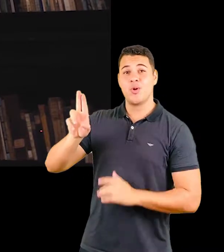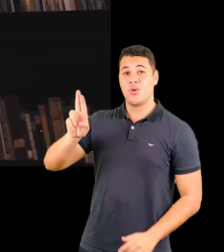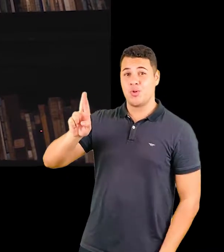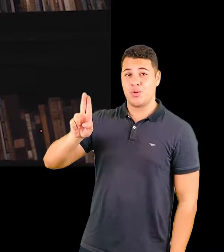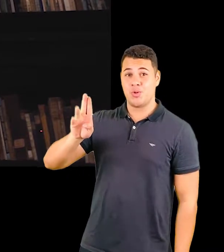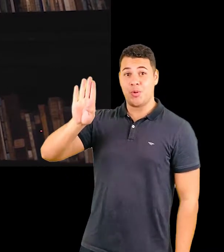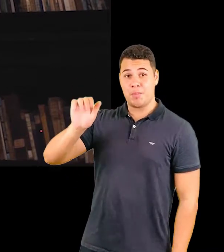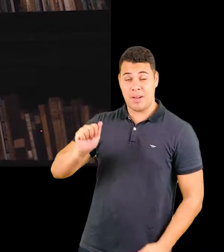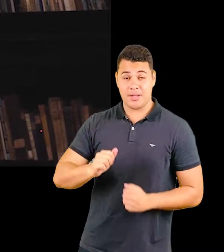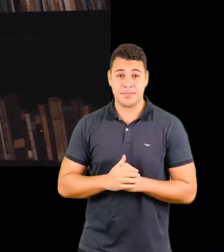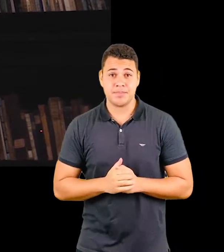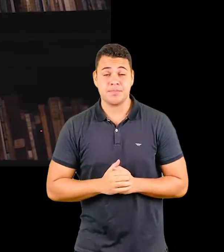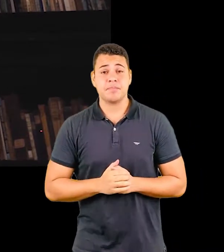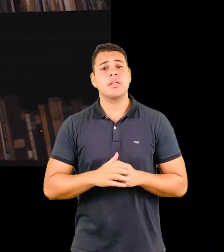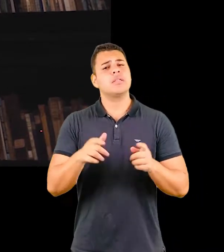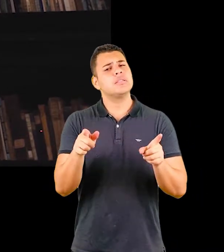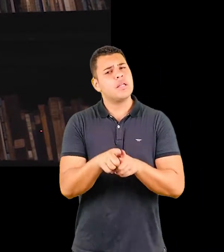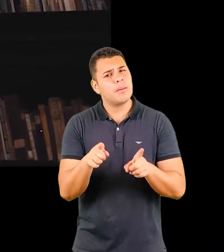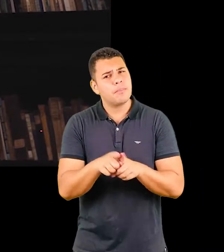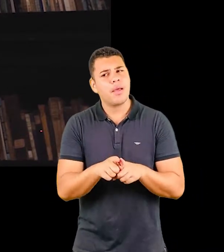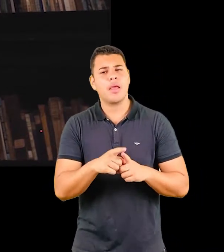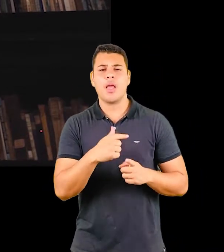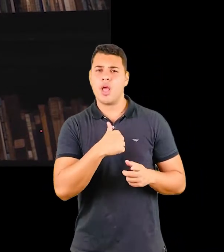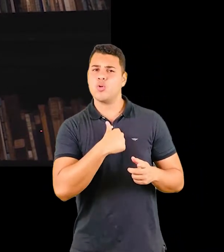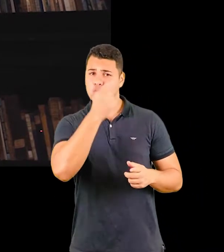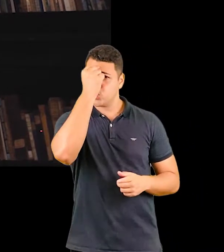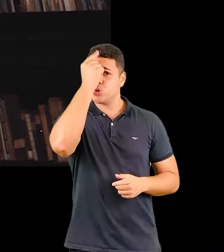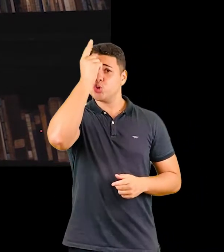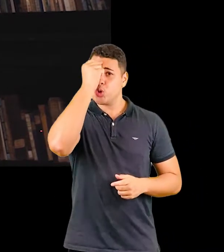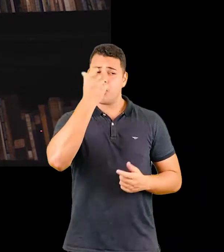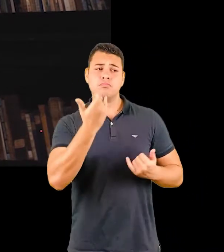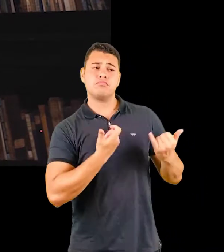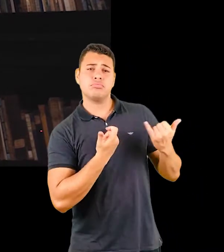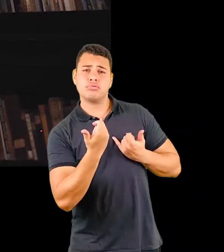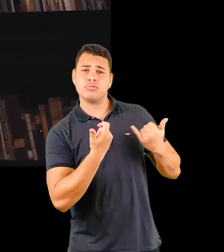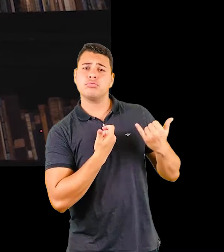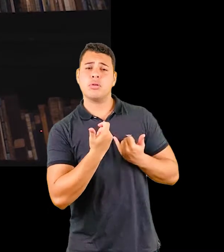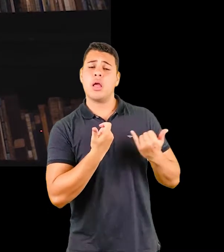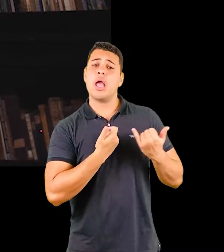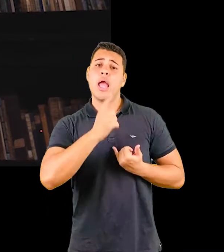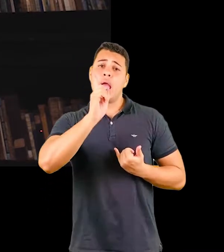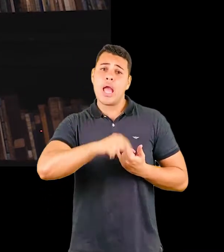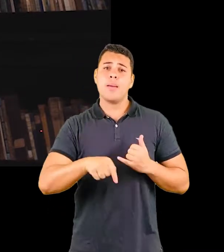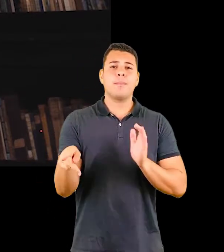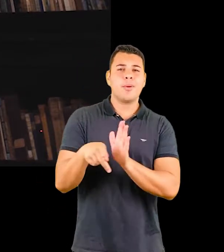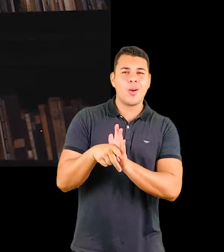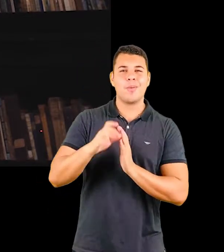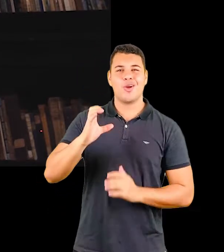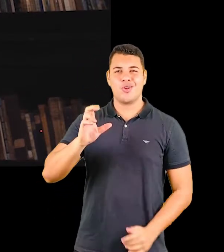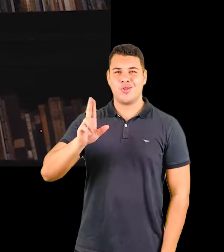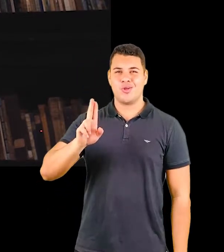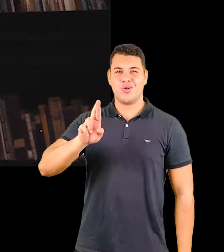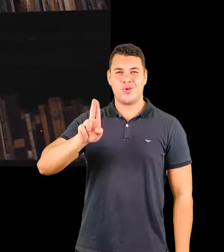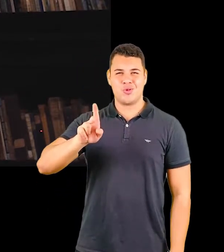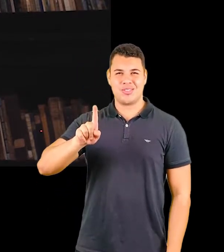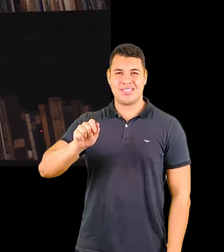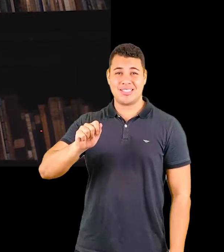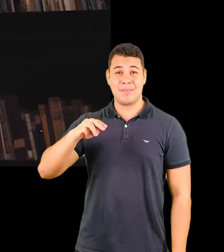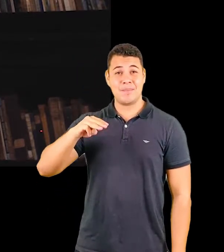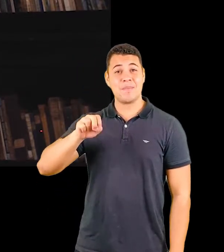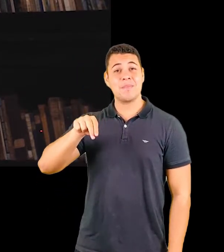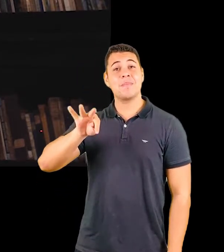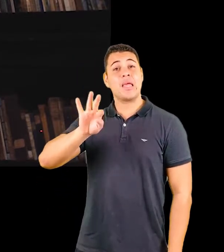um... Alguém citou que tinha uma questão de um cruzamento na